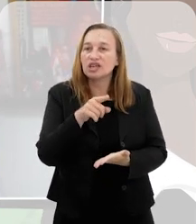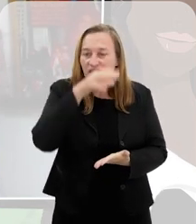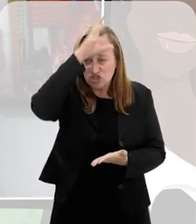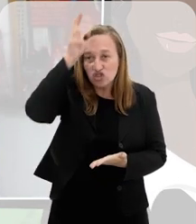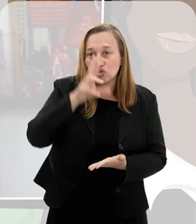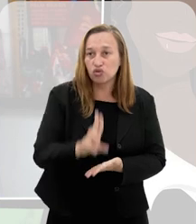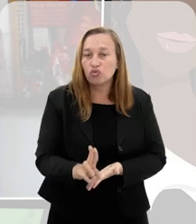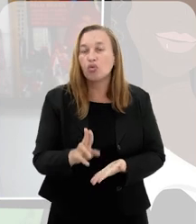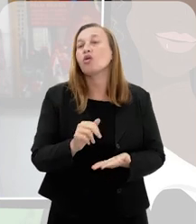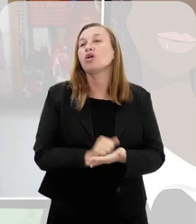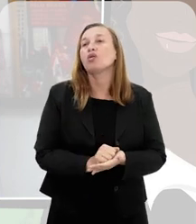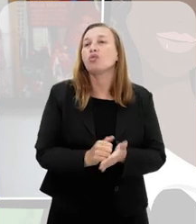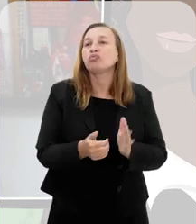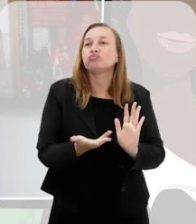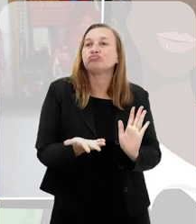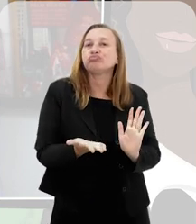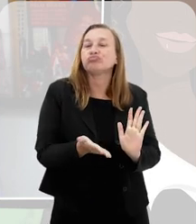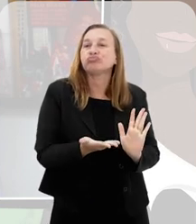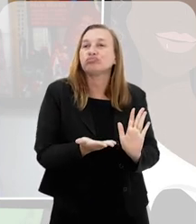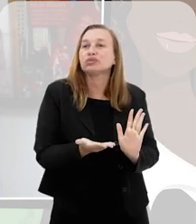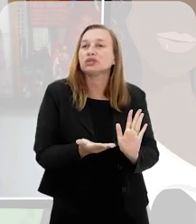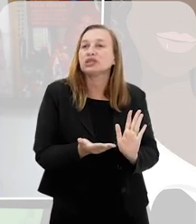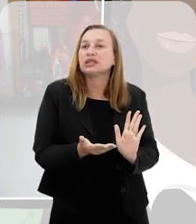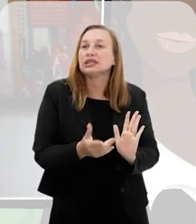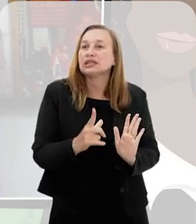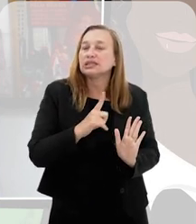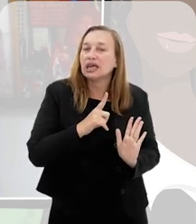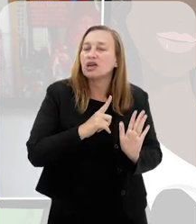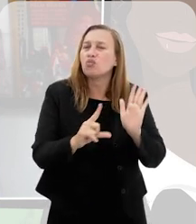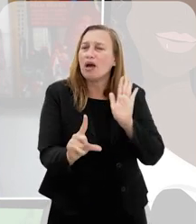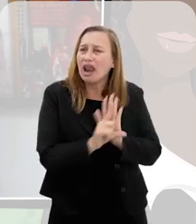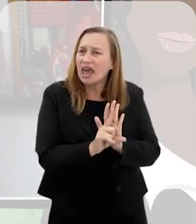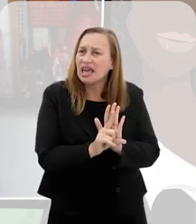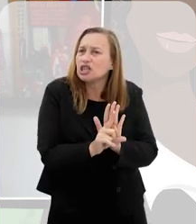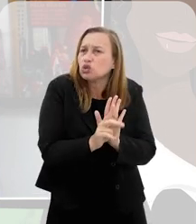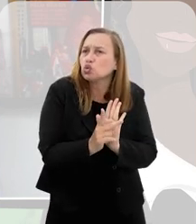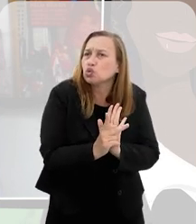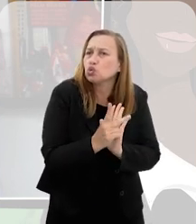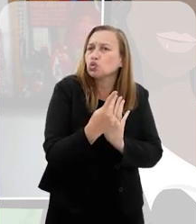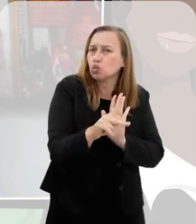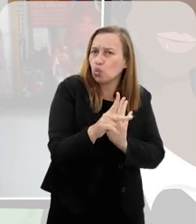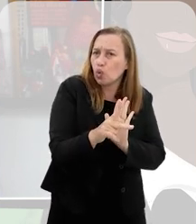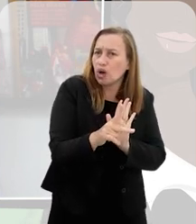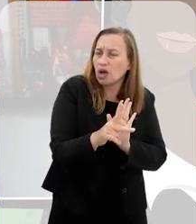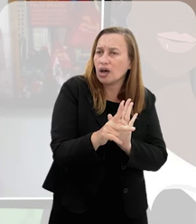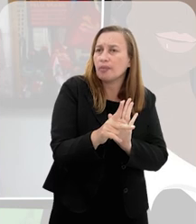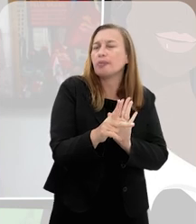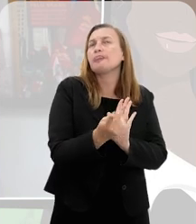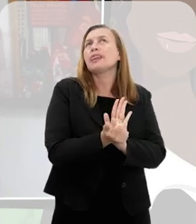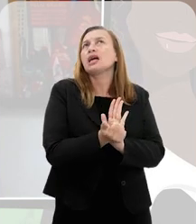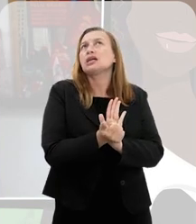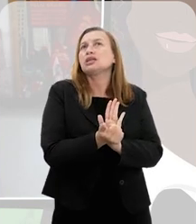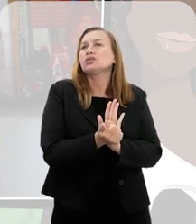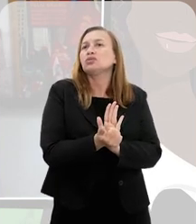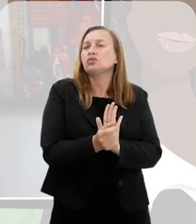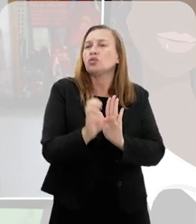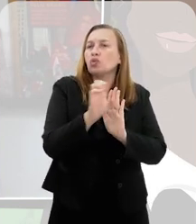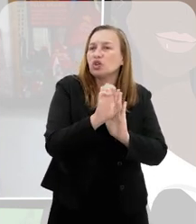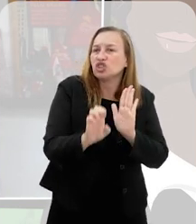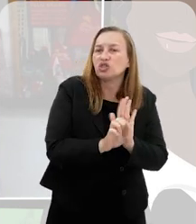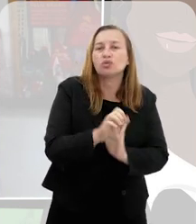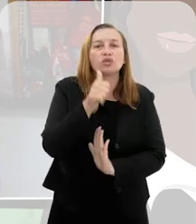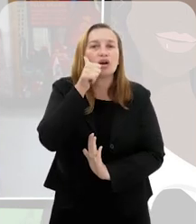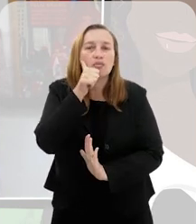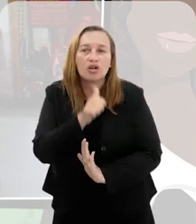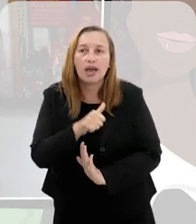começar com você, Tia Ju, com uma proposição. Tem uma lei, né, de autoria da